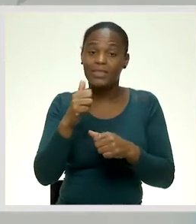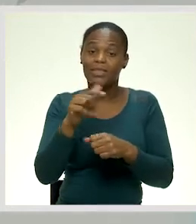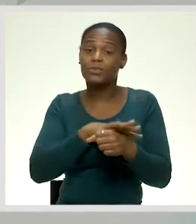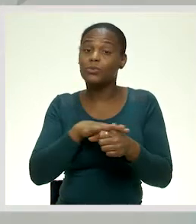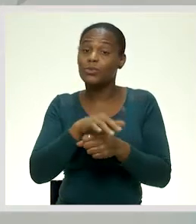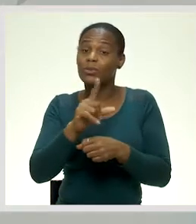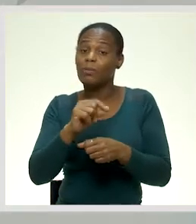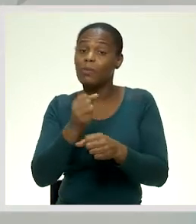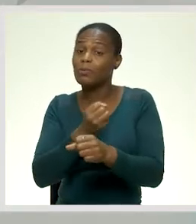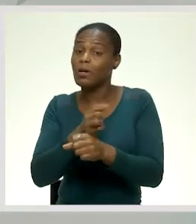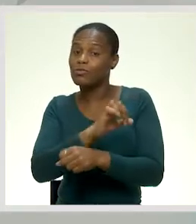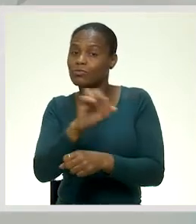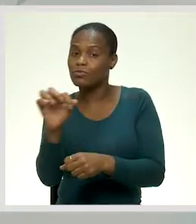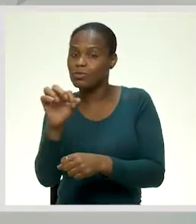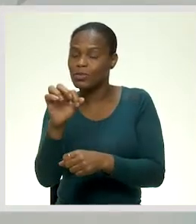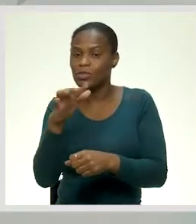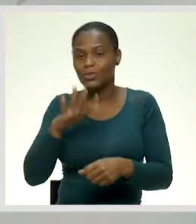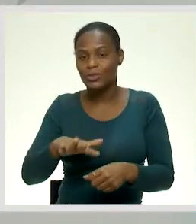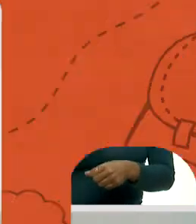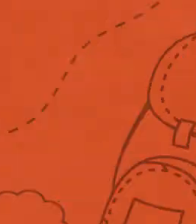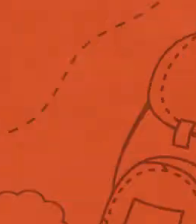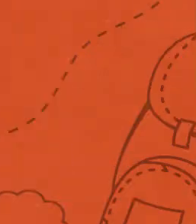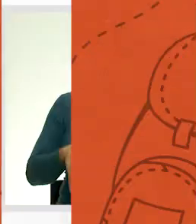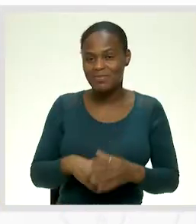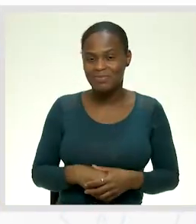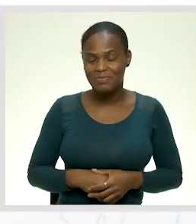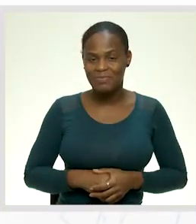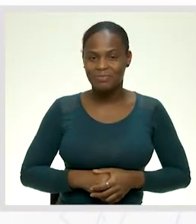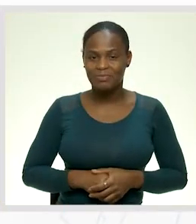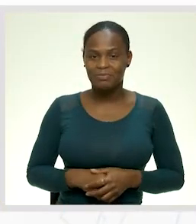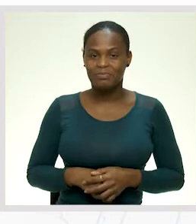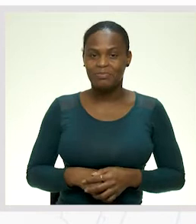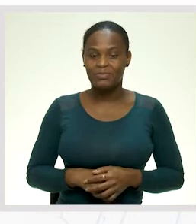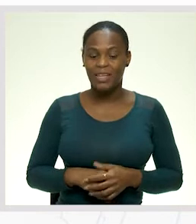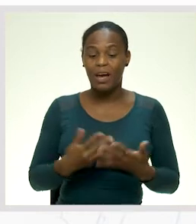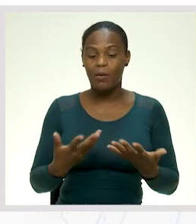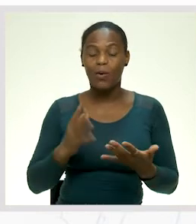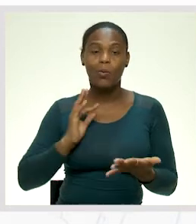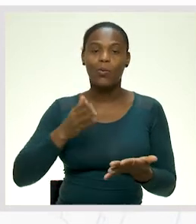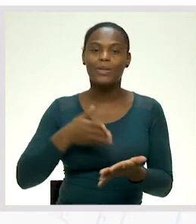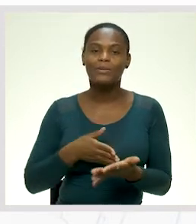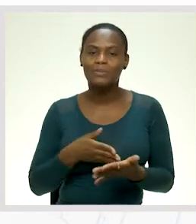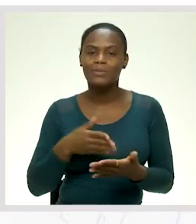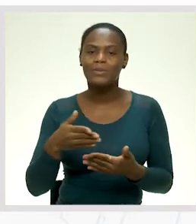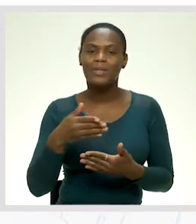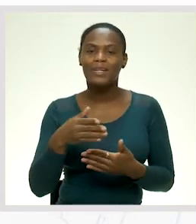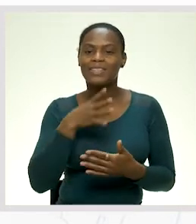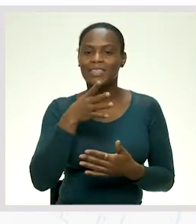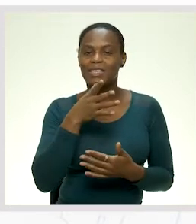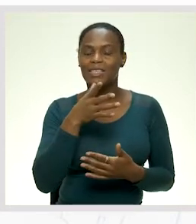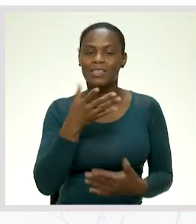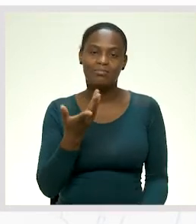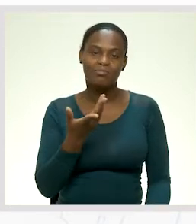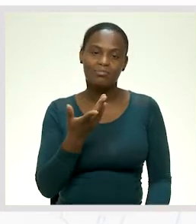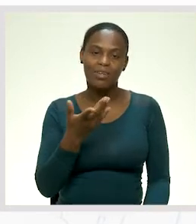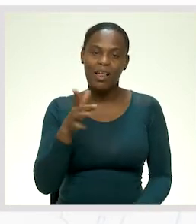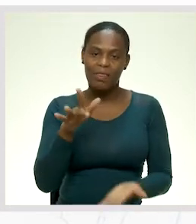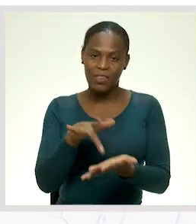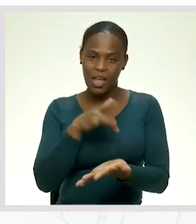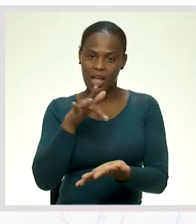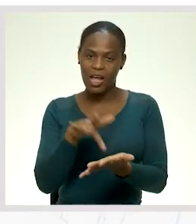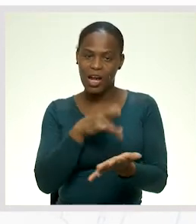que você está a fazer. E por último, a bibliografia. Nessa parte